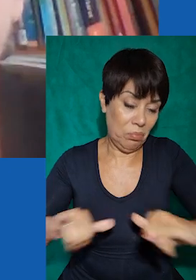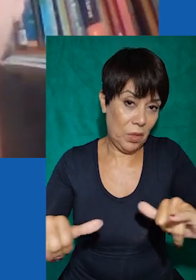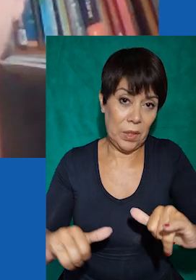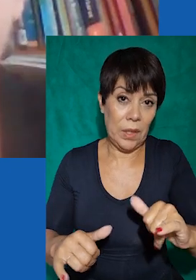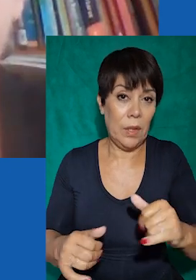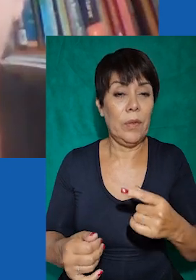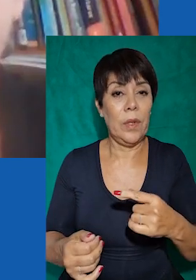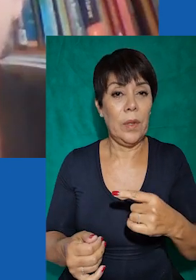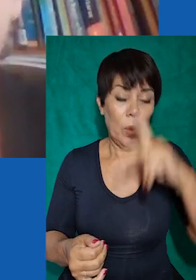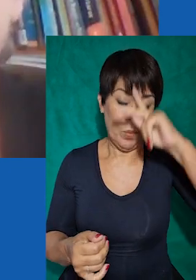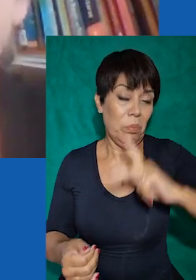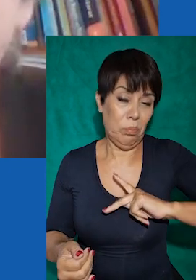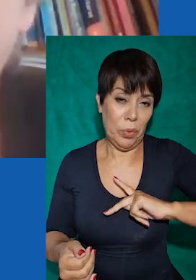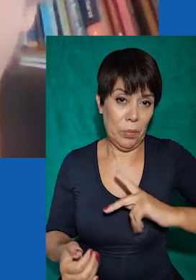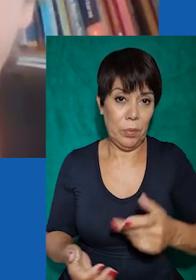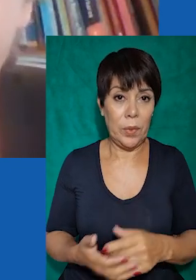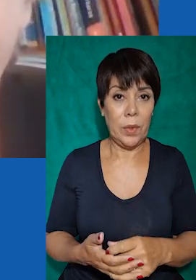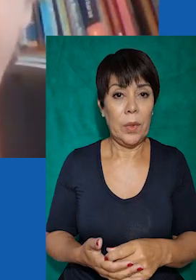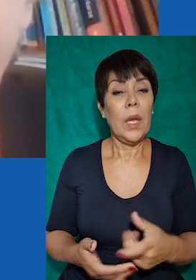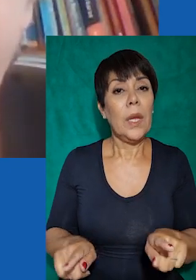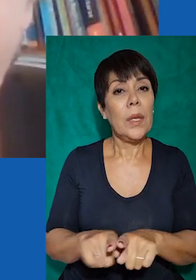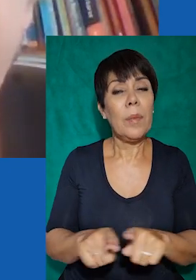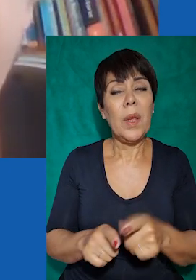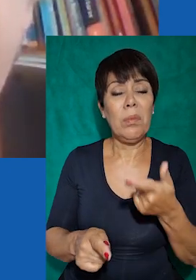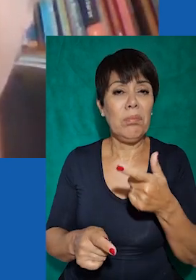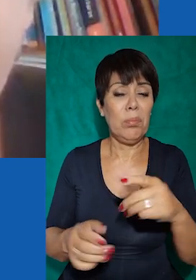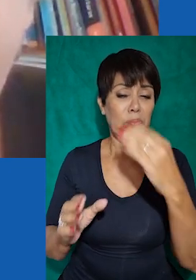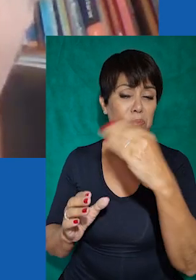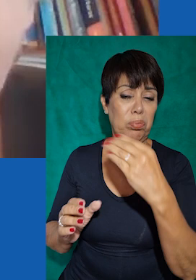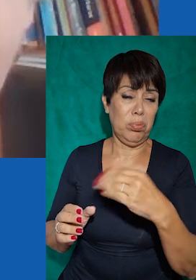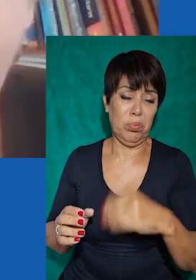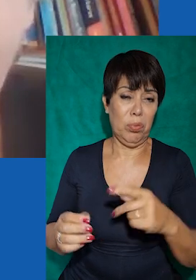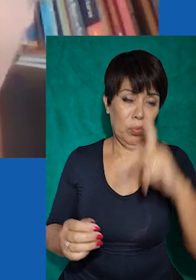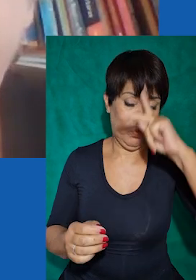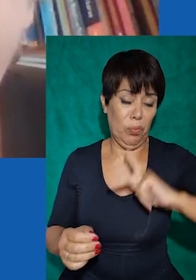fundo, o que queria. E com vários subterfúgios, né?